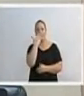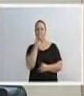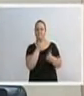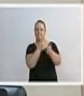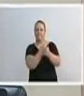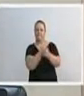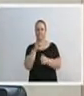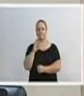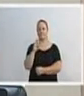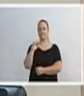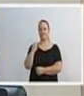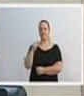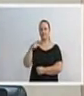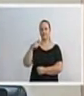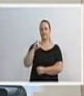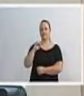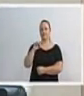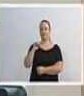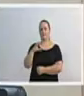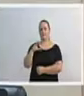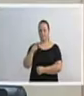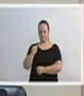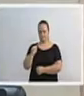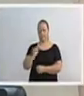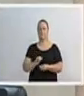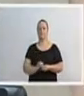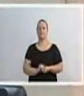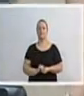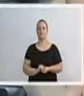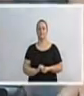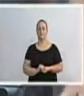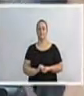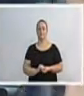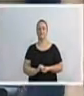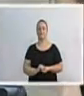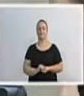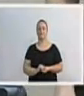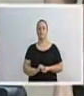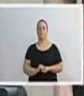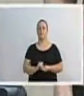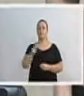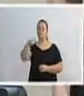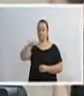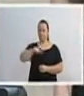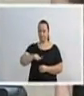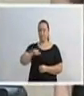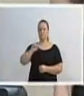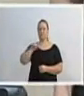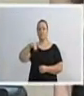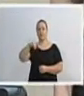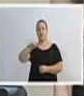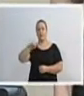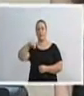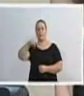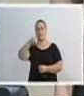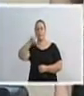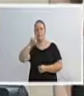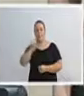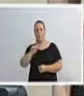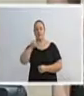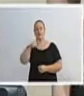os vereadores registrem-se o convite aqui reiterado pela Amanda, nossa presidente da